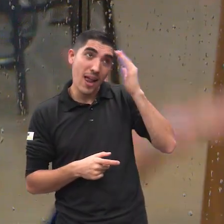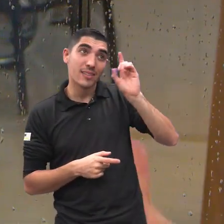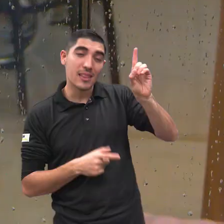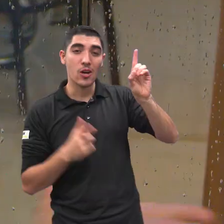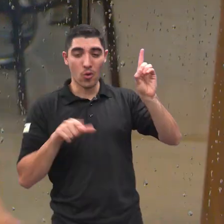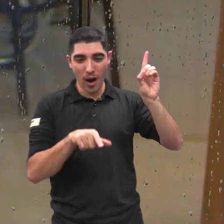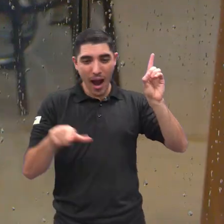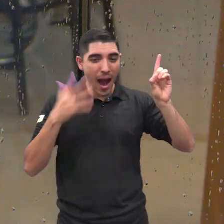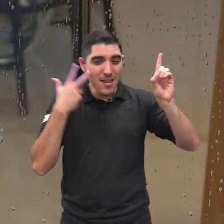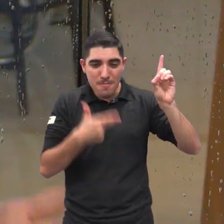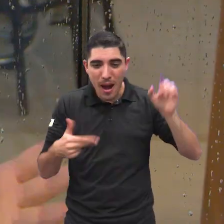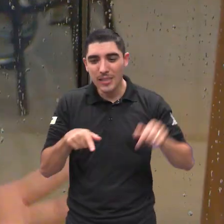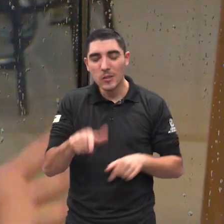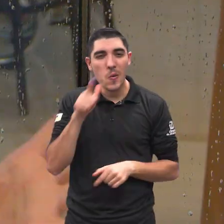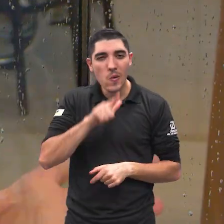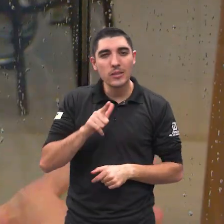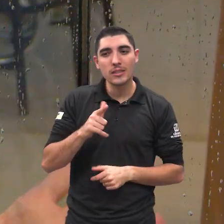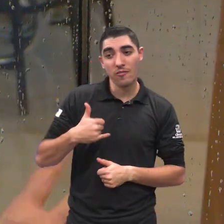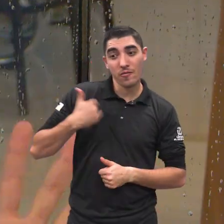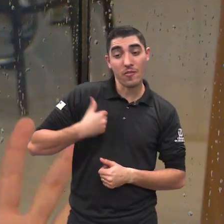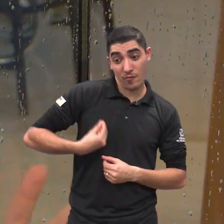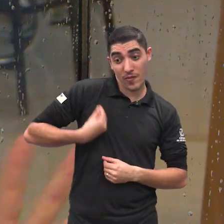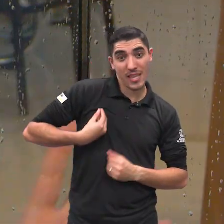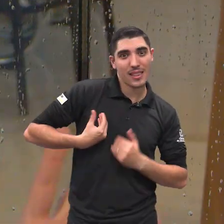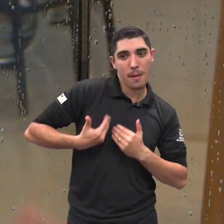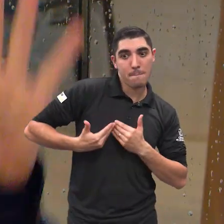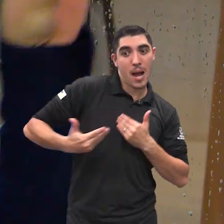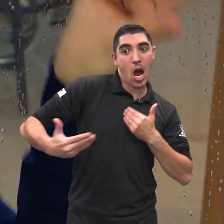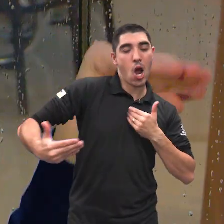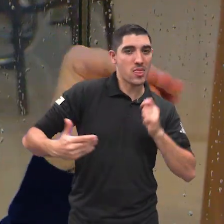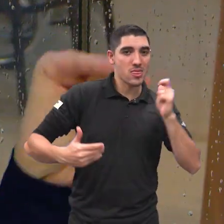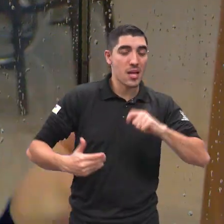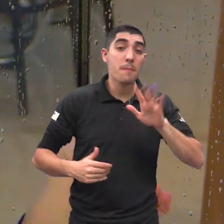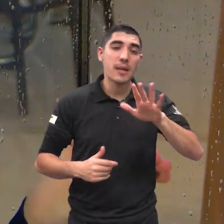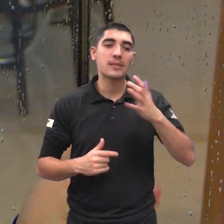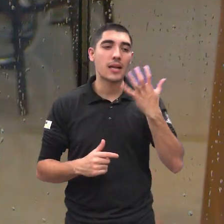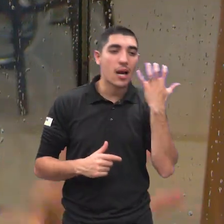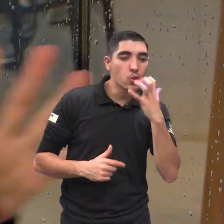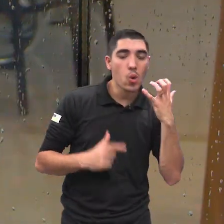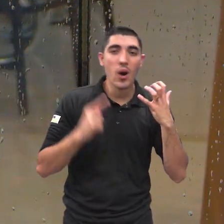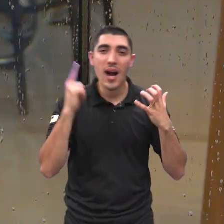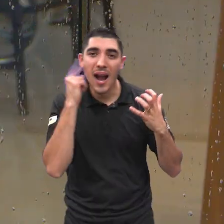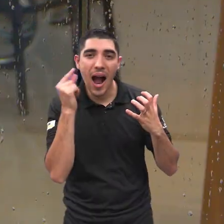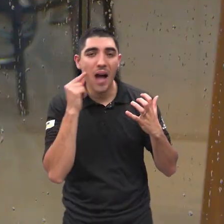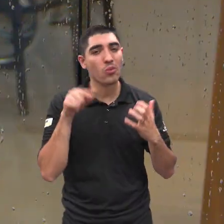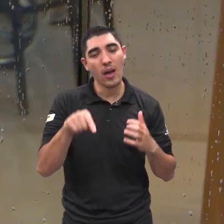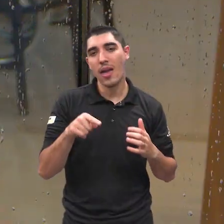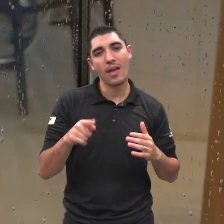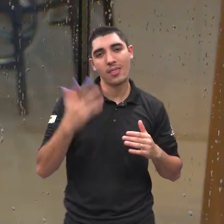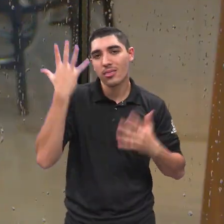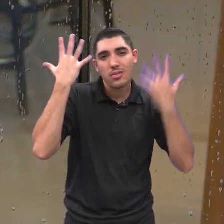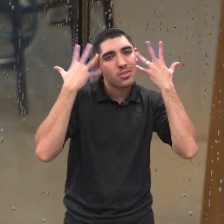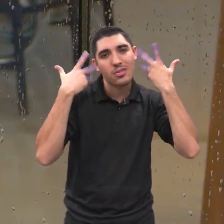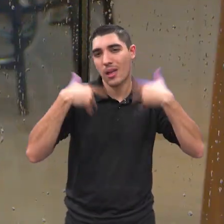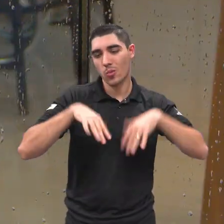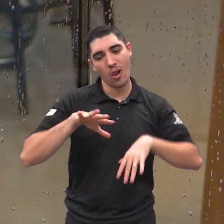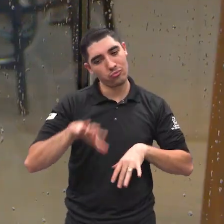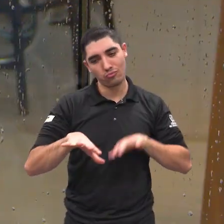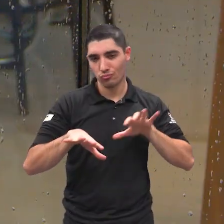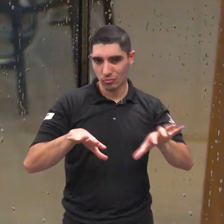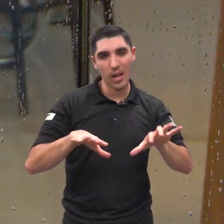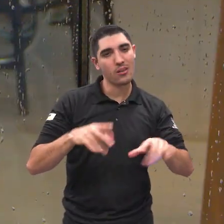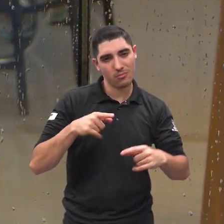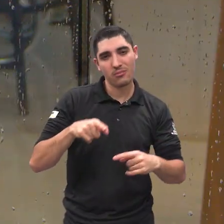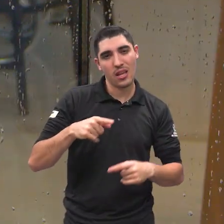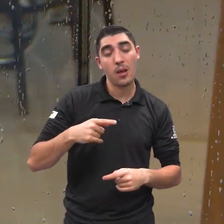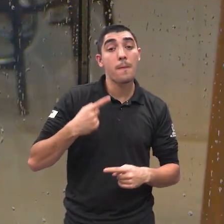animais vivendo mais de modo geral, mas ainda assim as raças grandes e gigantes, tanto de gatos quanto de cães, elas vivem menos naturalmente. Porque ao longo